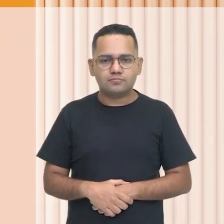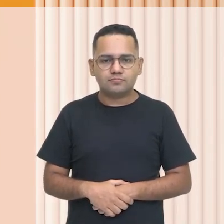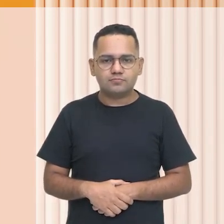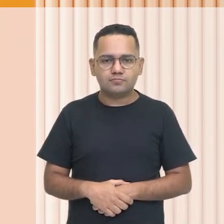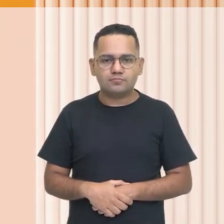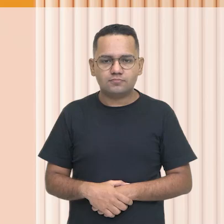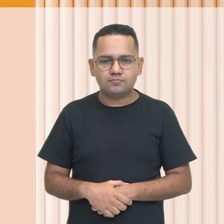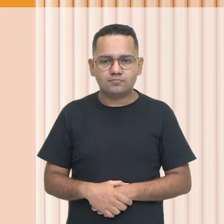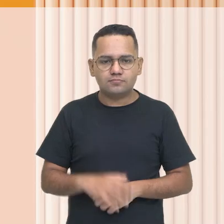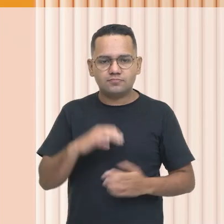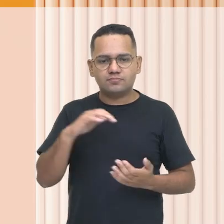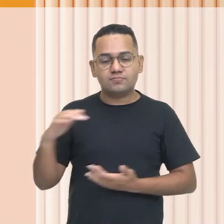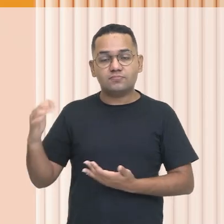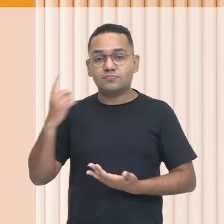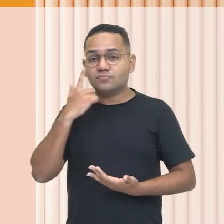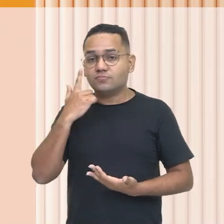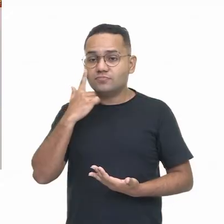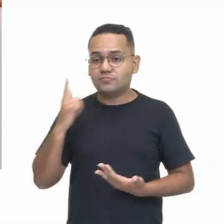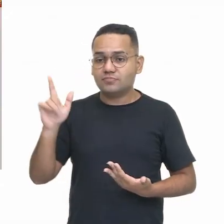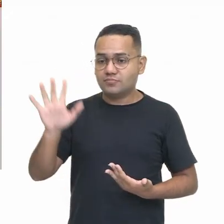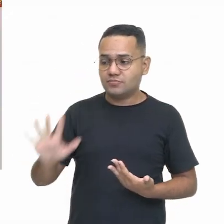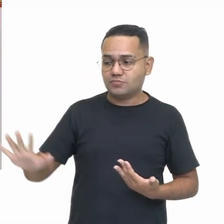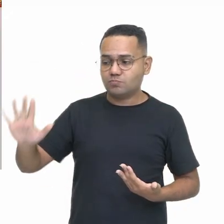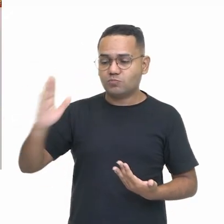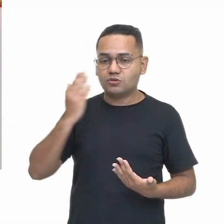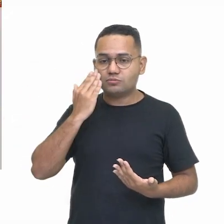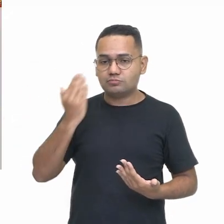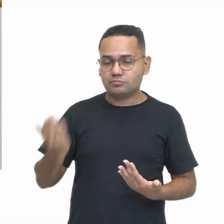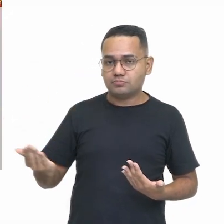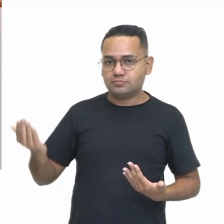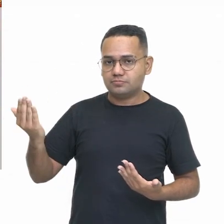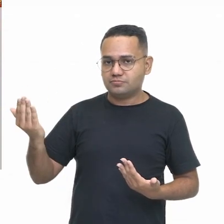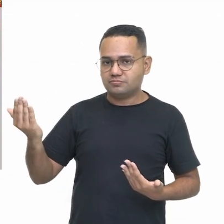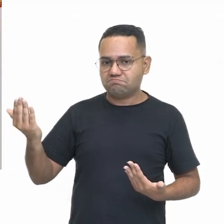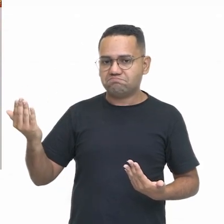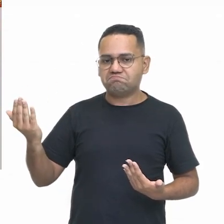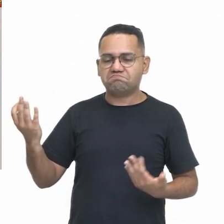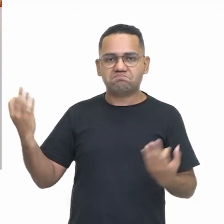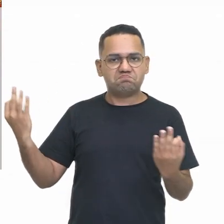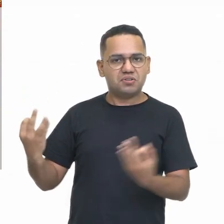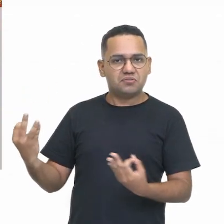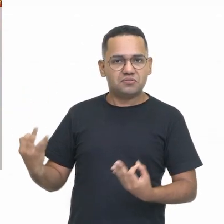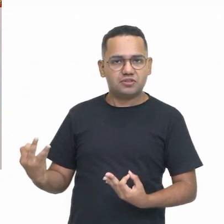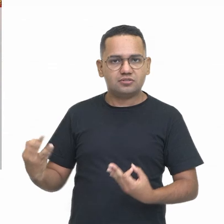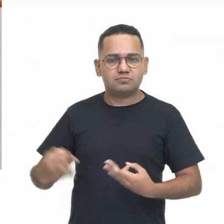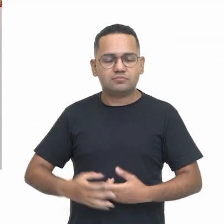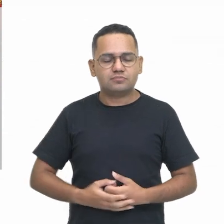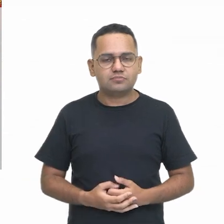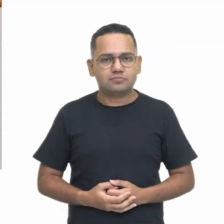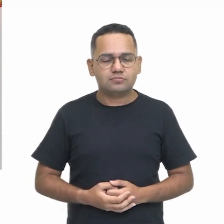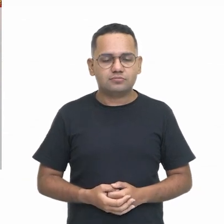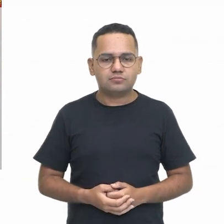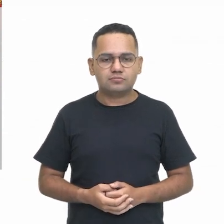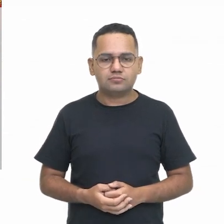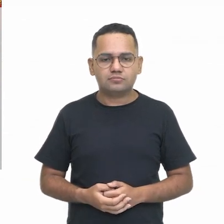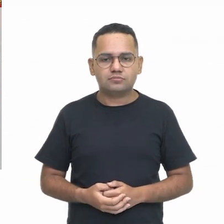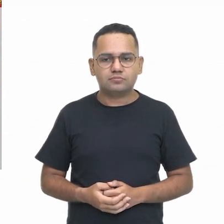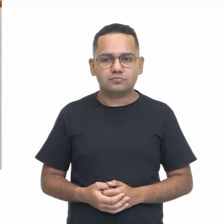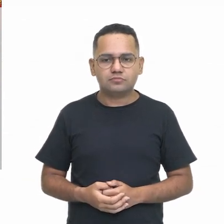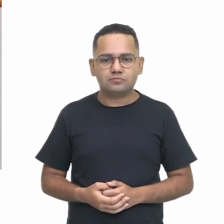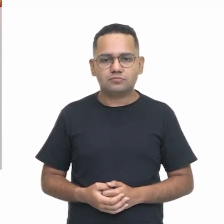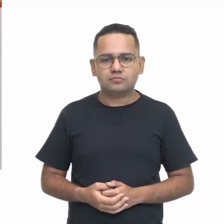divisão. Tá bom? E olha só, né, nós podemos visualizar aqui nessa imagem, nessa belíssima